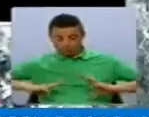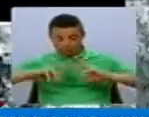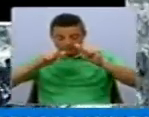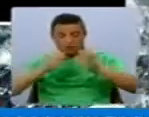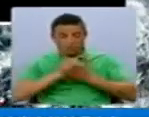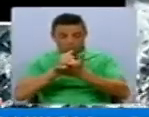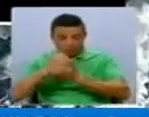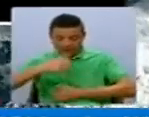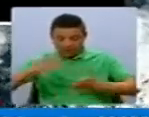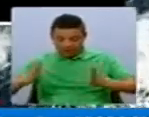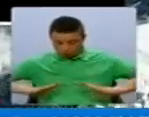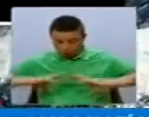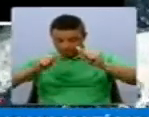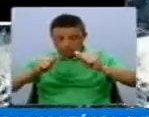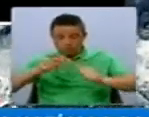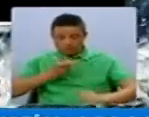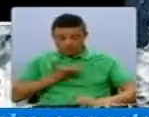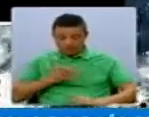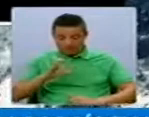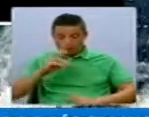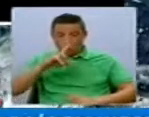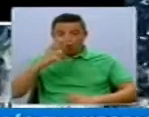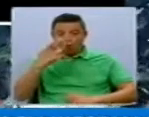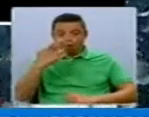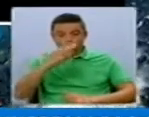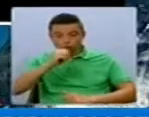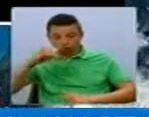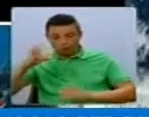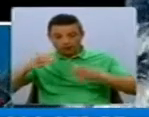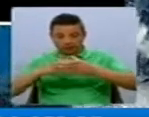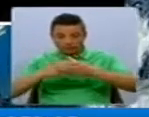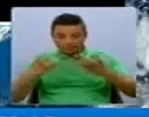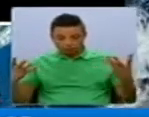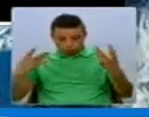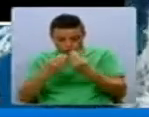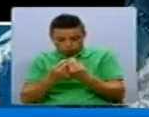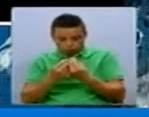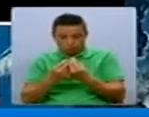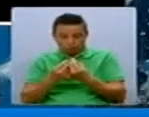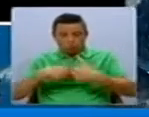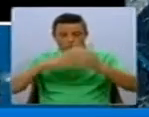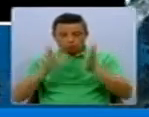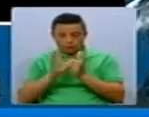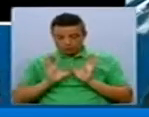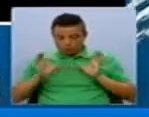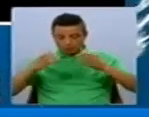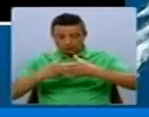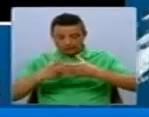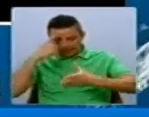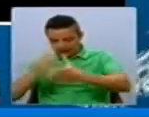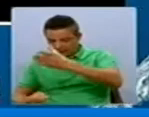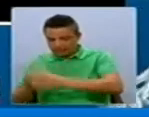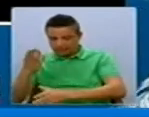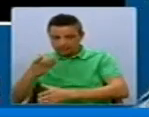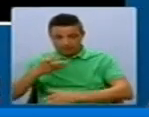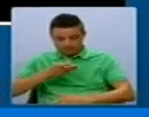caixa. E agora o que o Pedro Russo e a sua equipa pede é que se junte toda a comunidade para criar, este é o Pedro